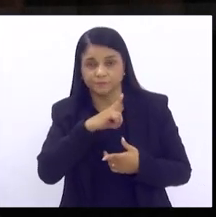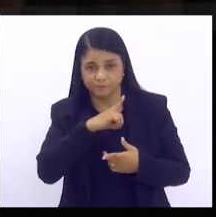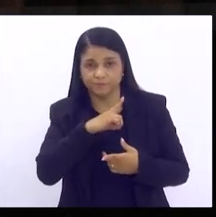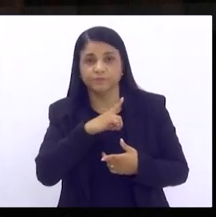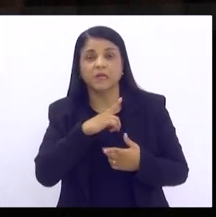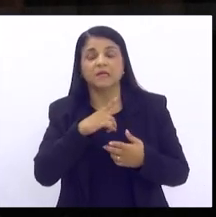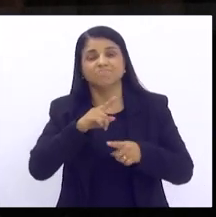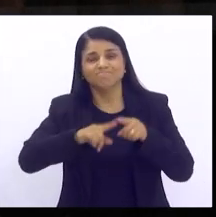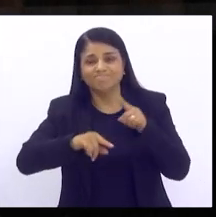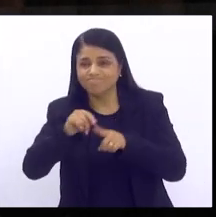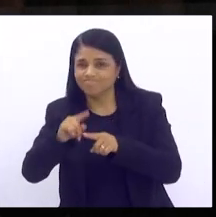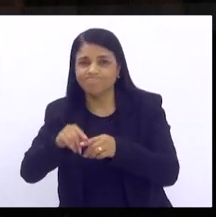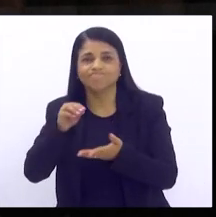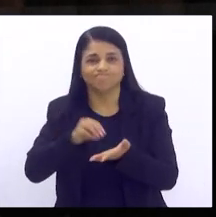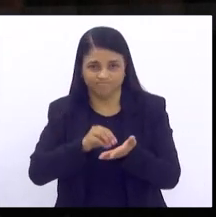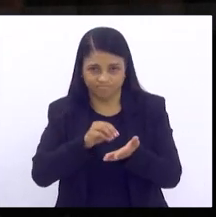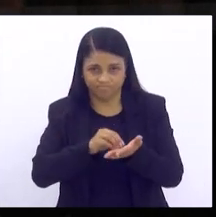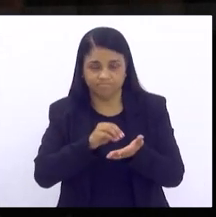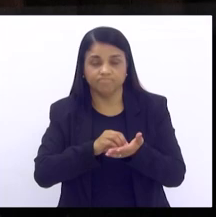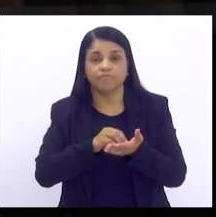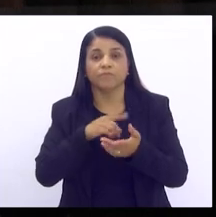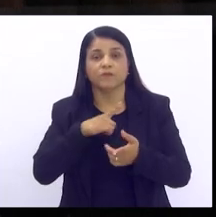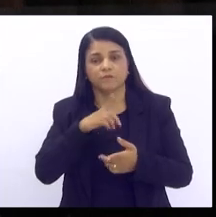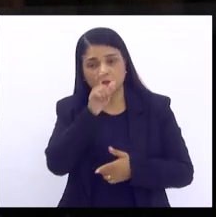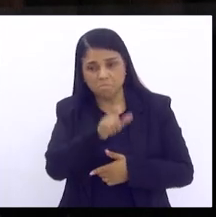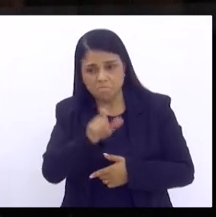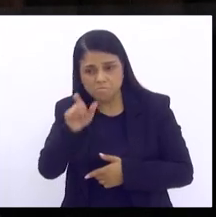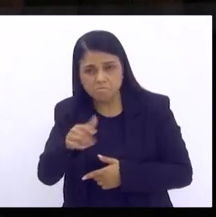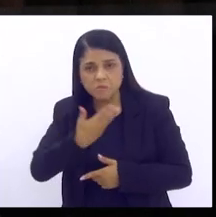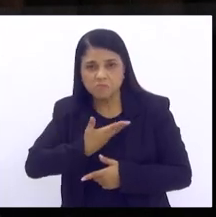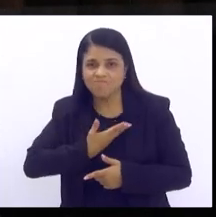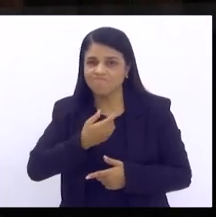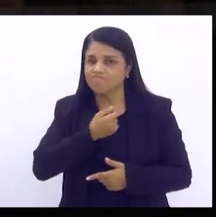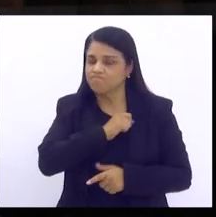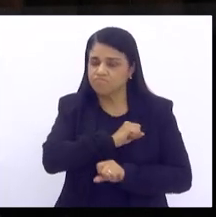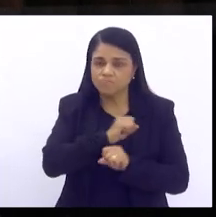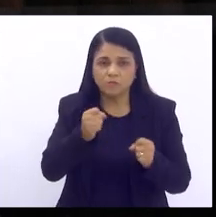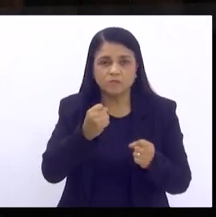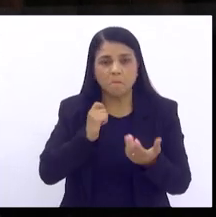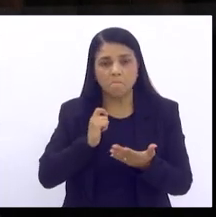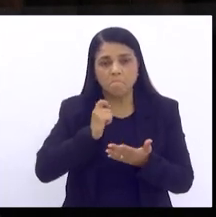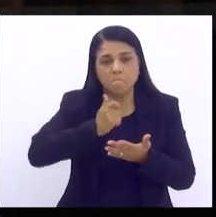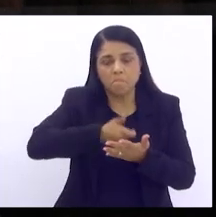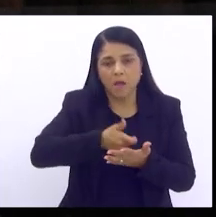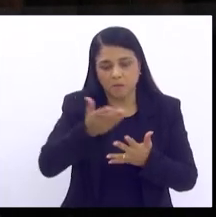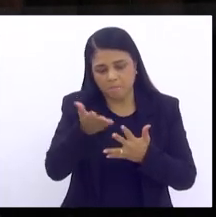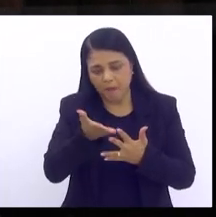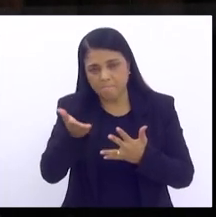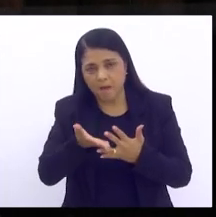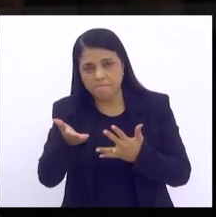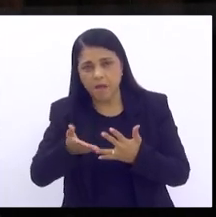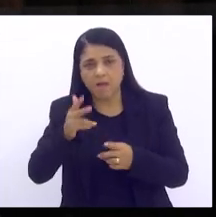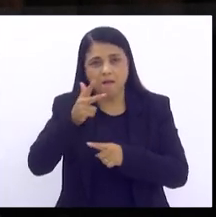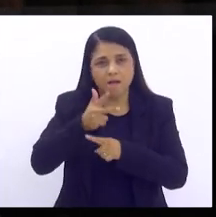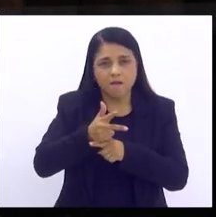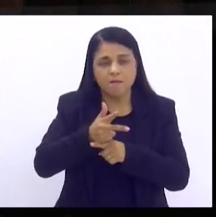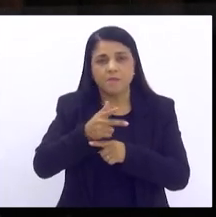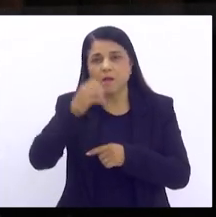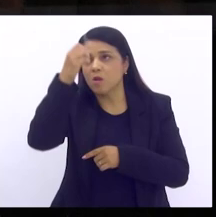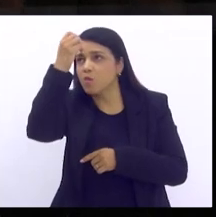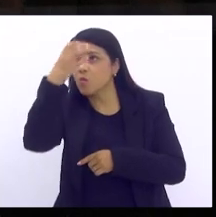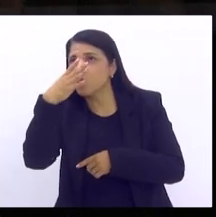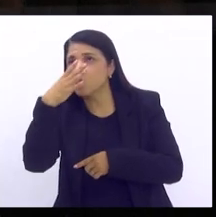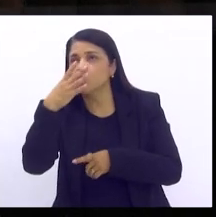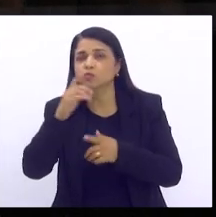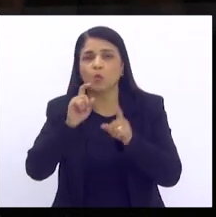sem os recursos necessários. Vi colegas sem condições, né, pagando em prestação, era uma câmera, uma luz,